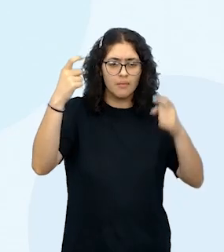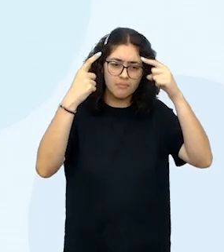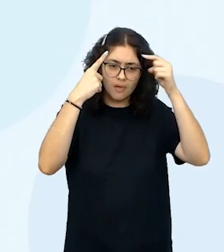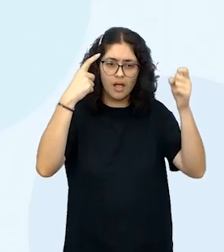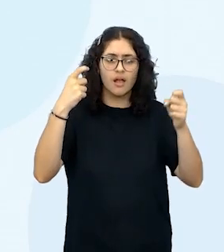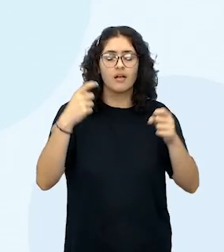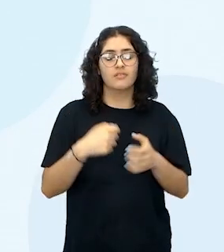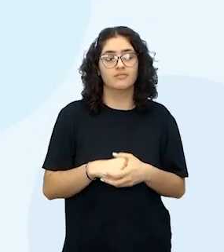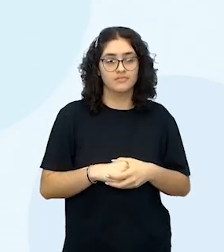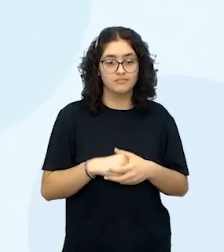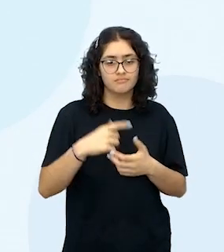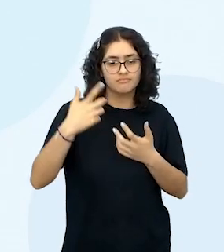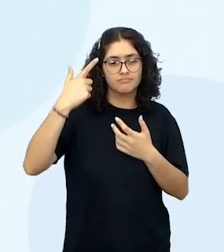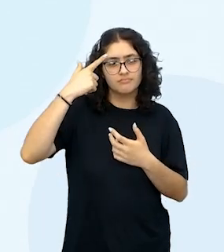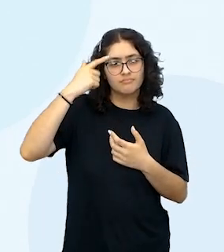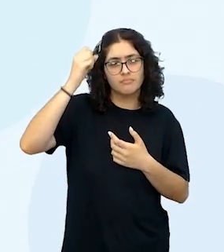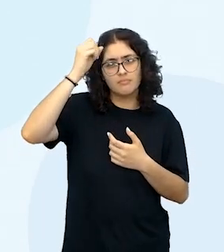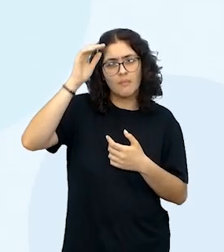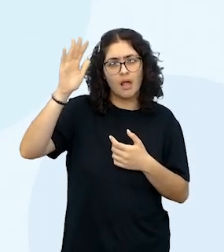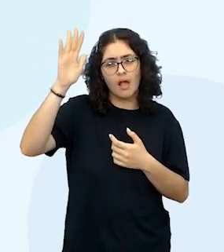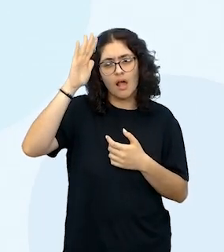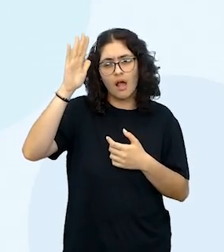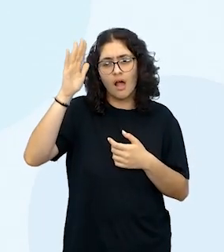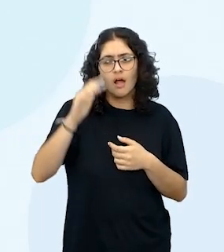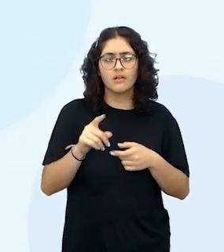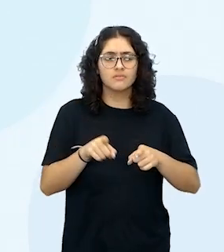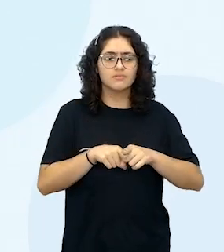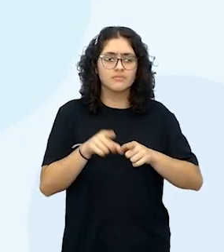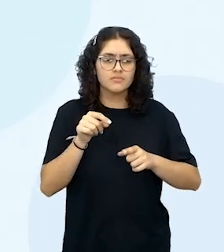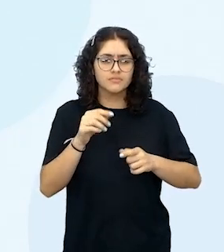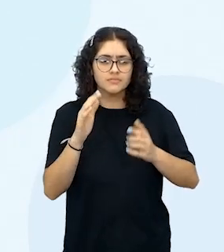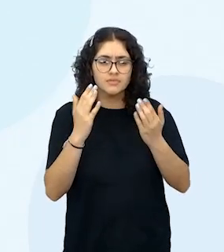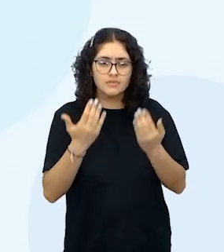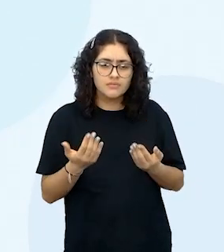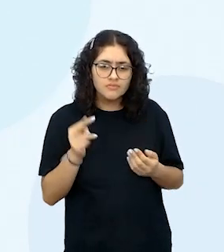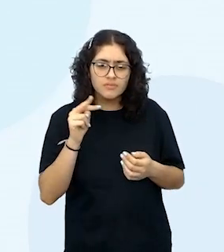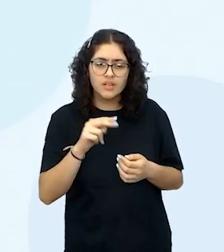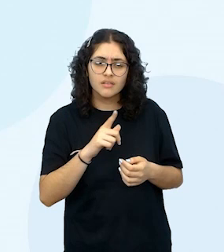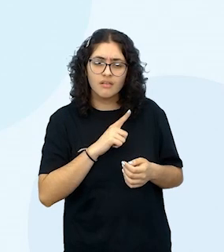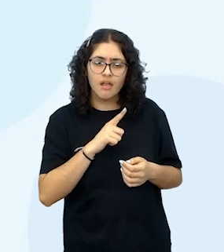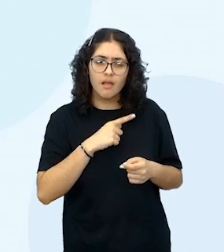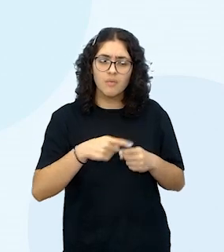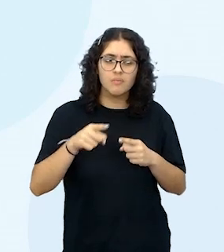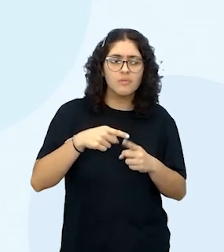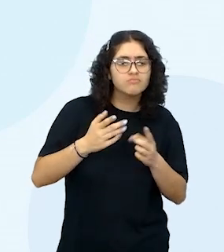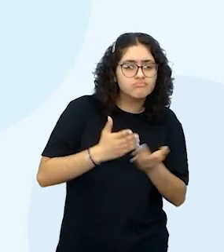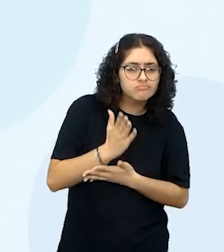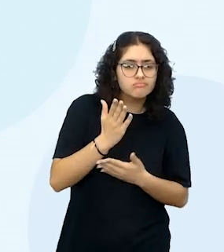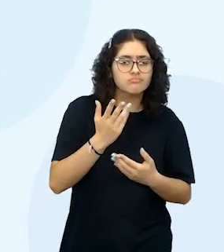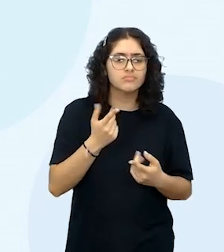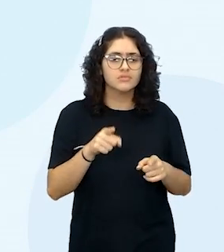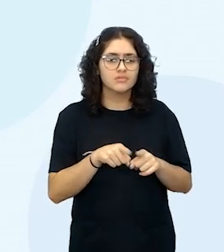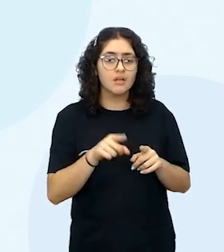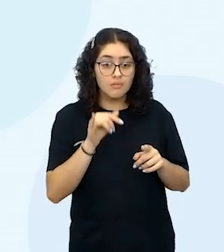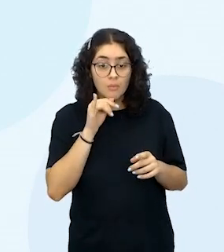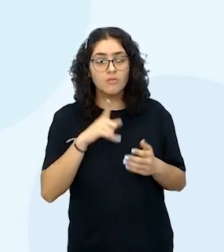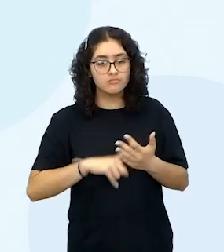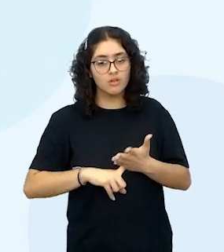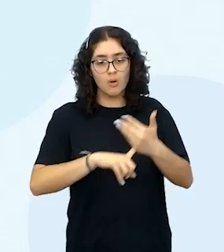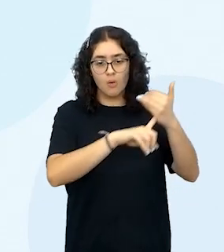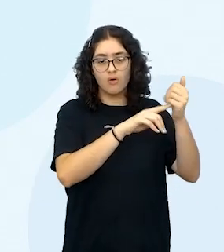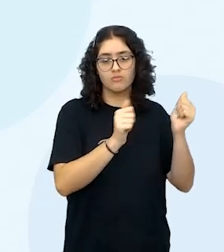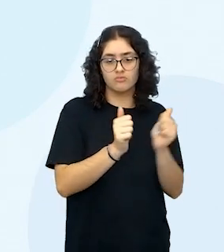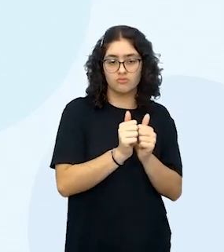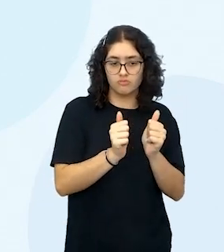para investigar causas, elaborar e testar hipóteses, formular e resolver problemas e criar soluções, inclusive tecnológicas,